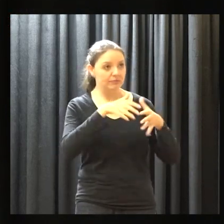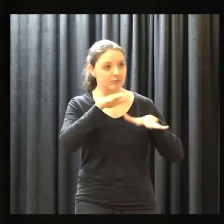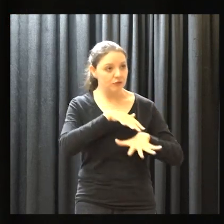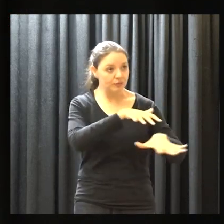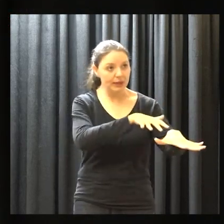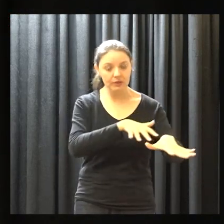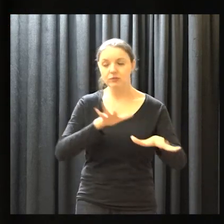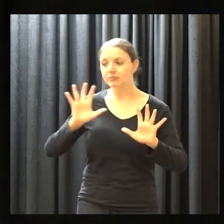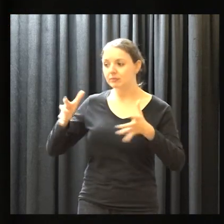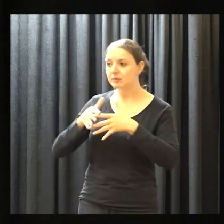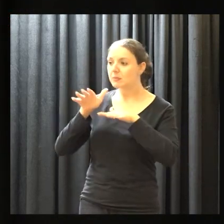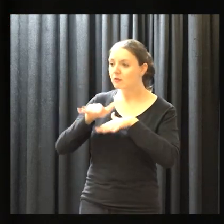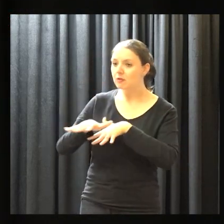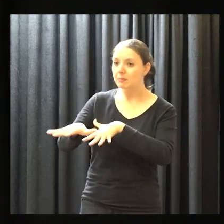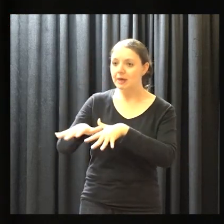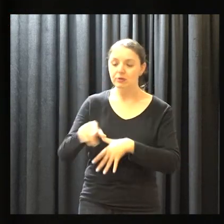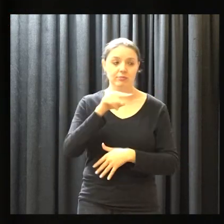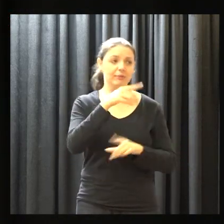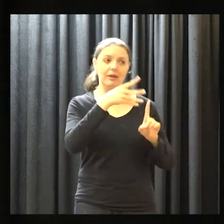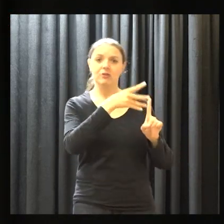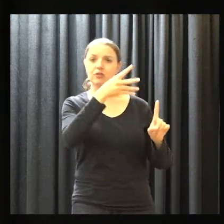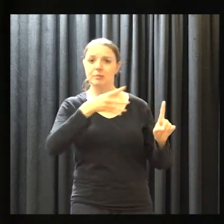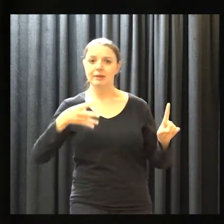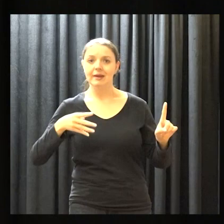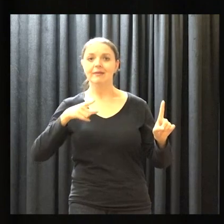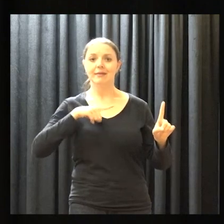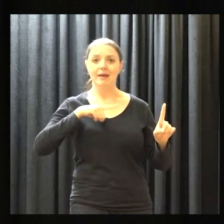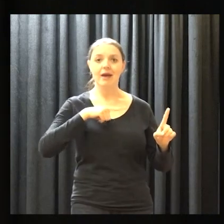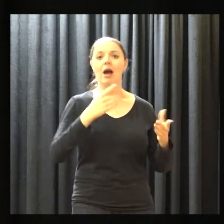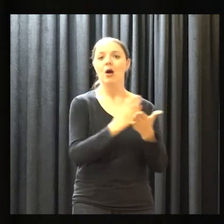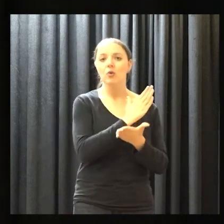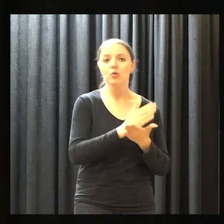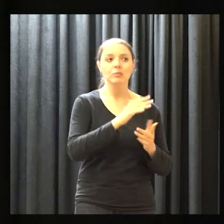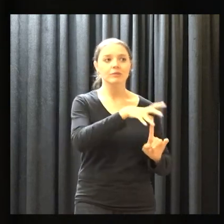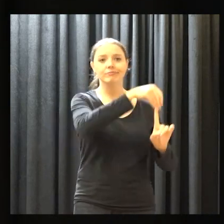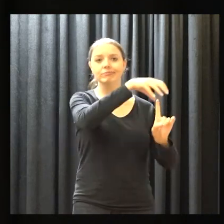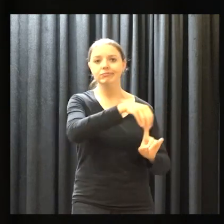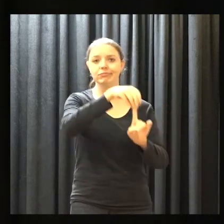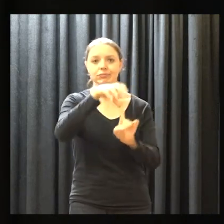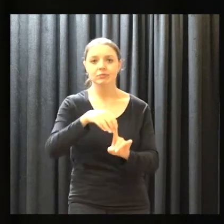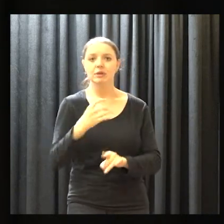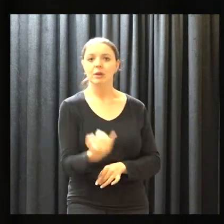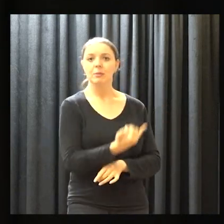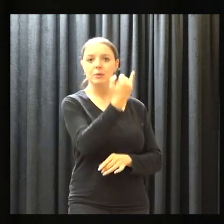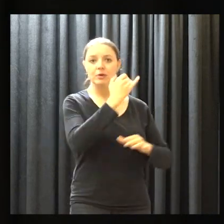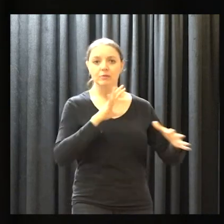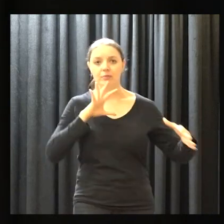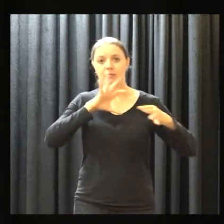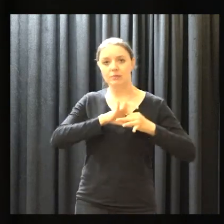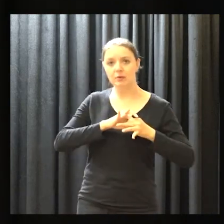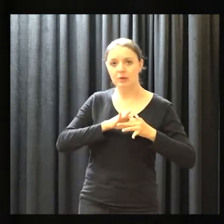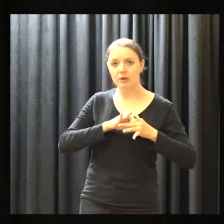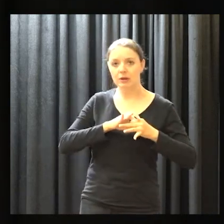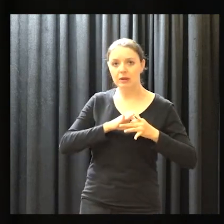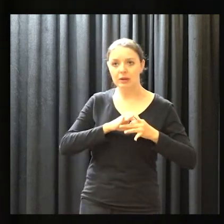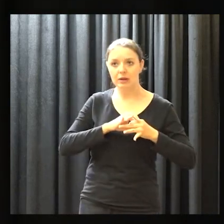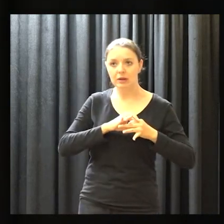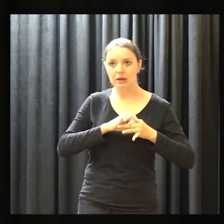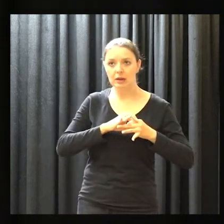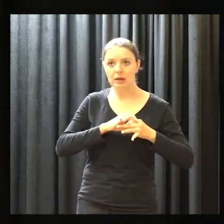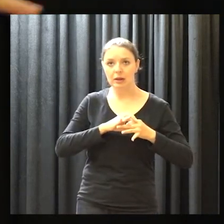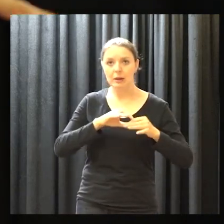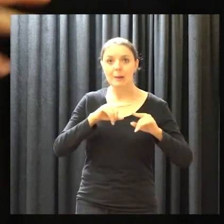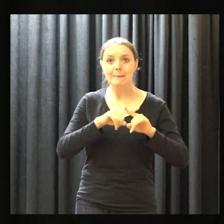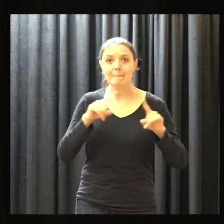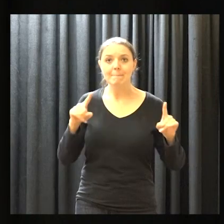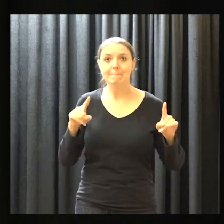acabou importando fora mais uma nova sopinha de letrinhas, e eu não consigo já, não consigo mais pronunciar,